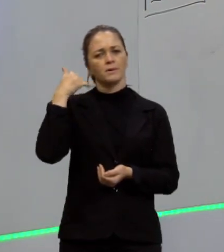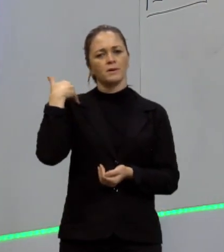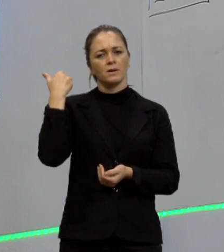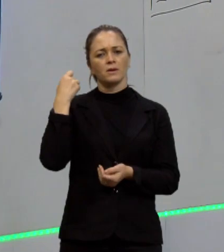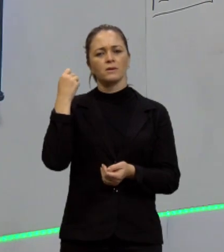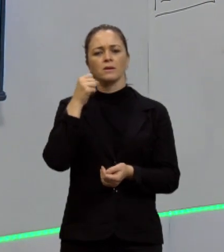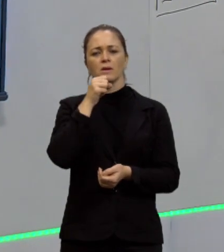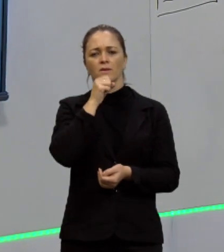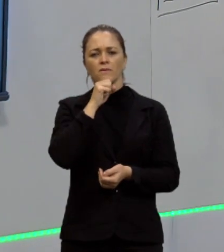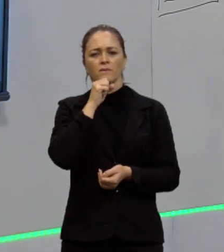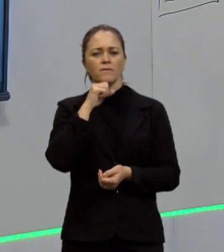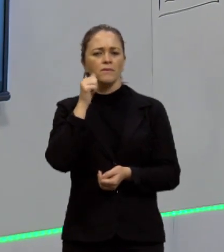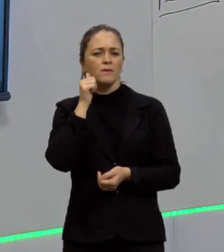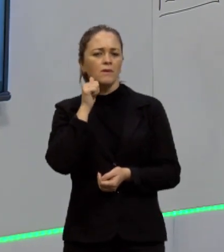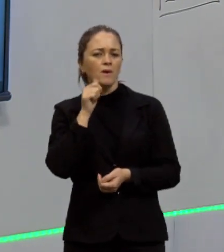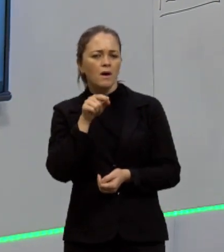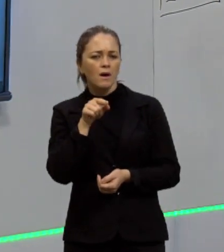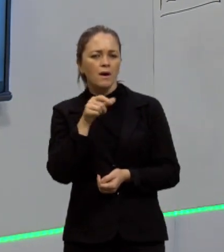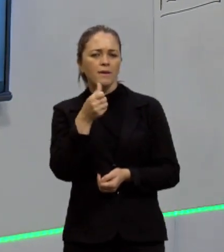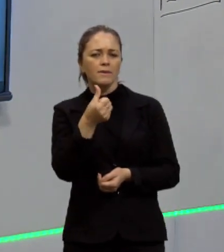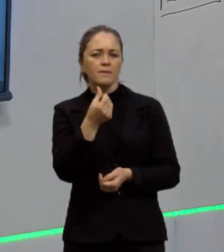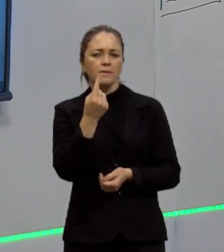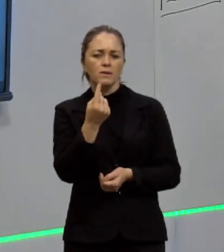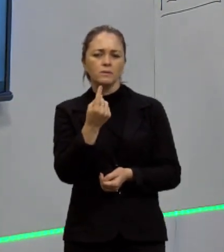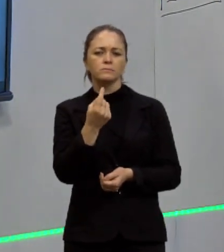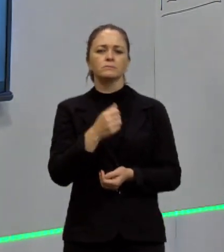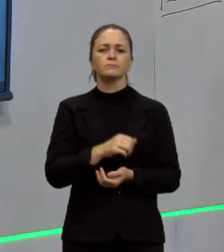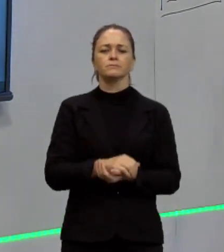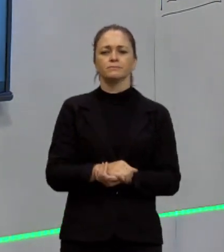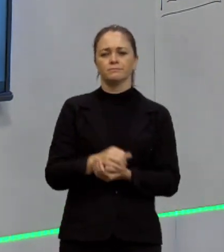é 61 anos. Ok?